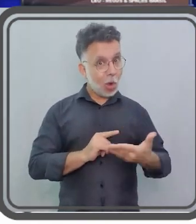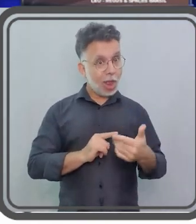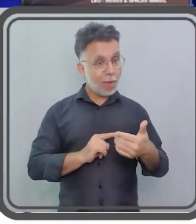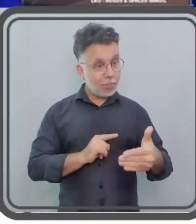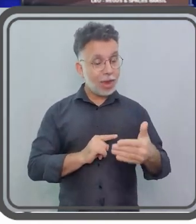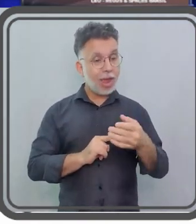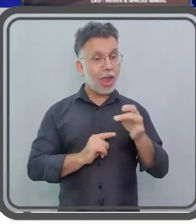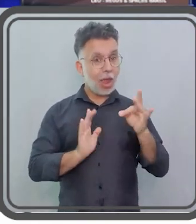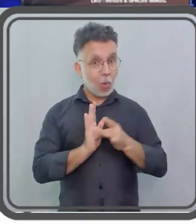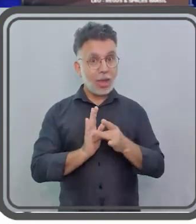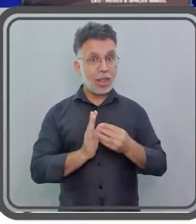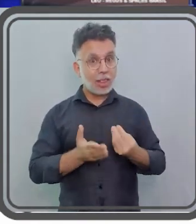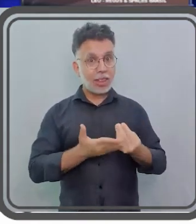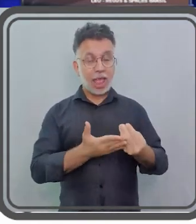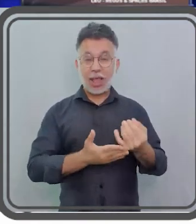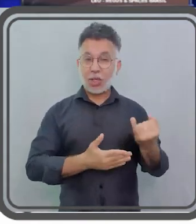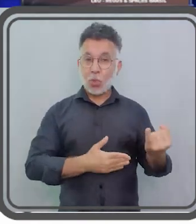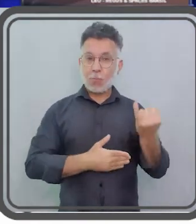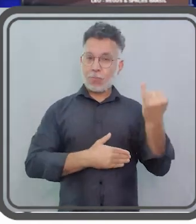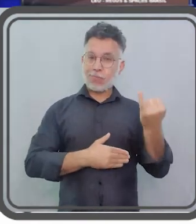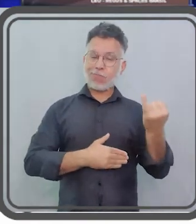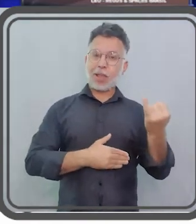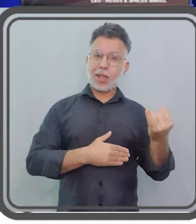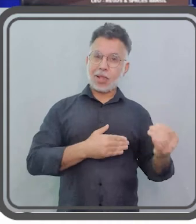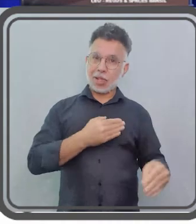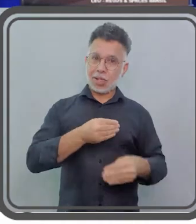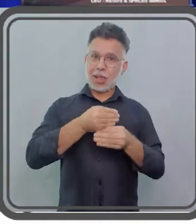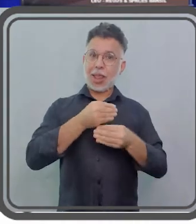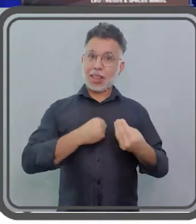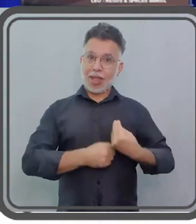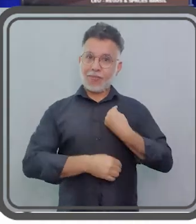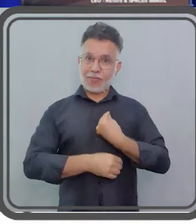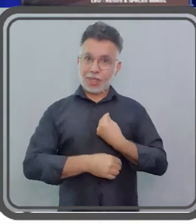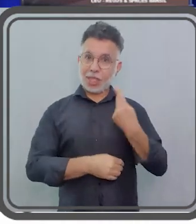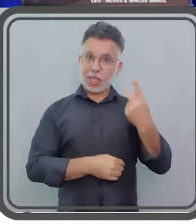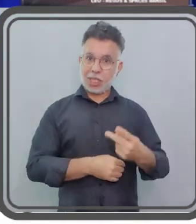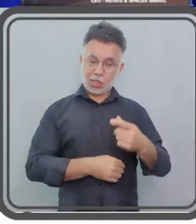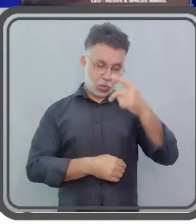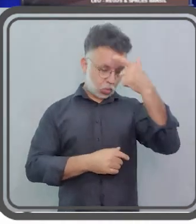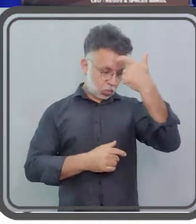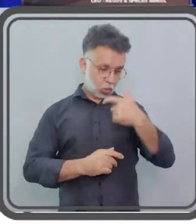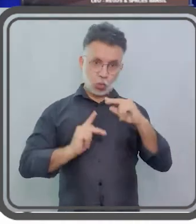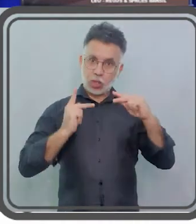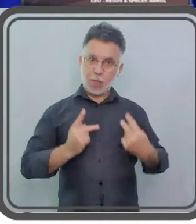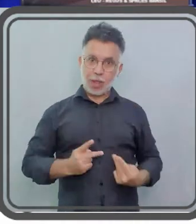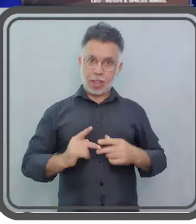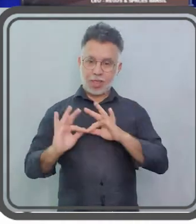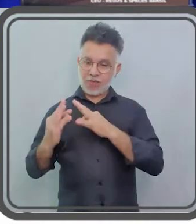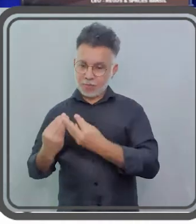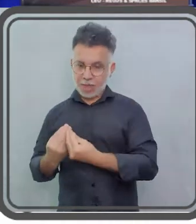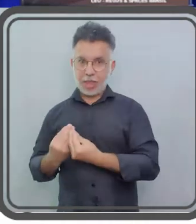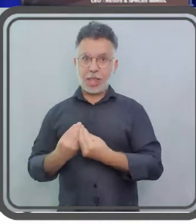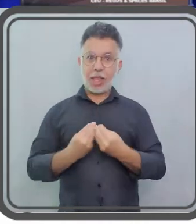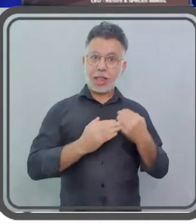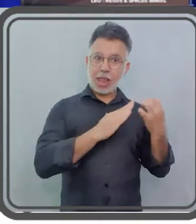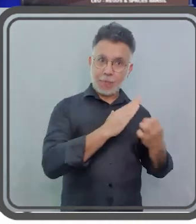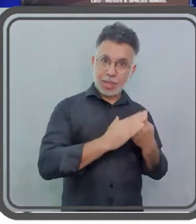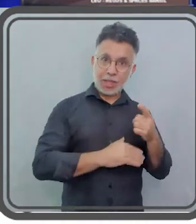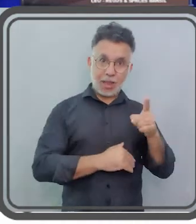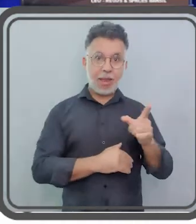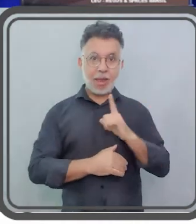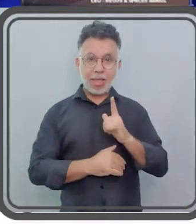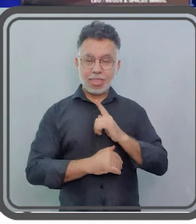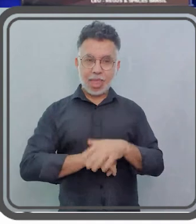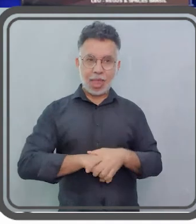realmente traz um valor muito importante na vida do ser humano, na família e na empresa. Então, aqueles que